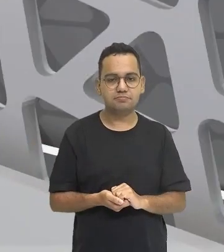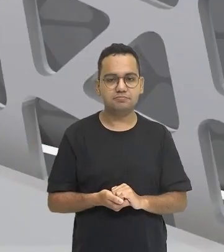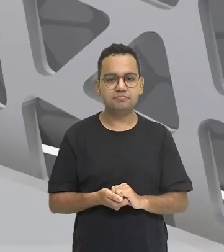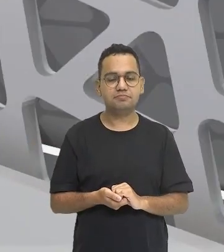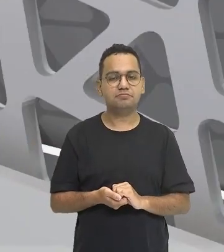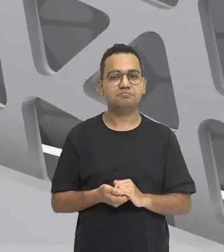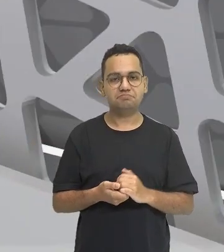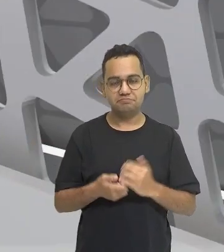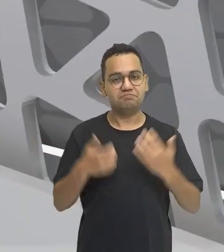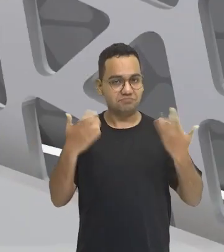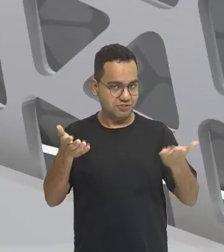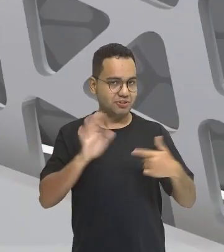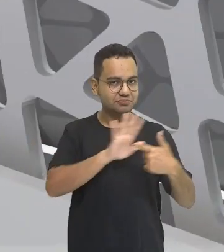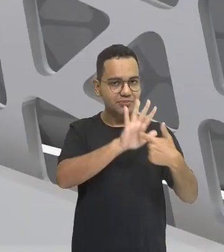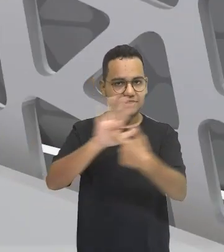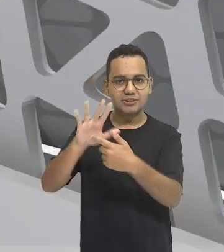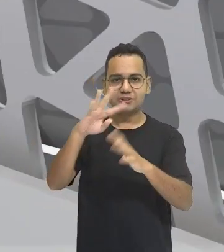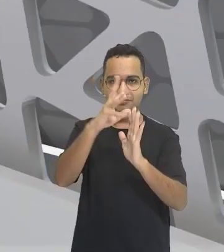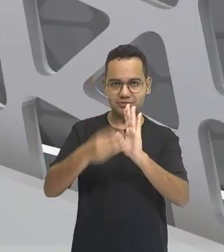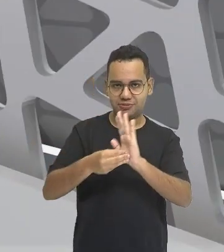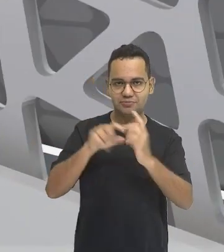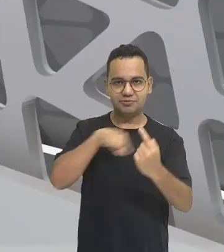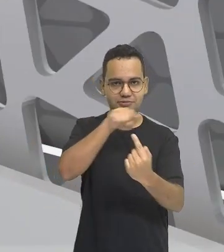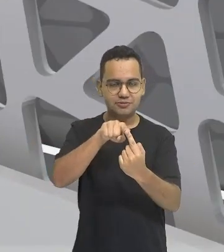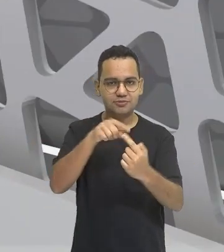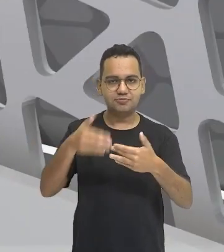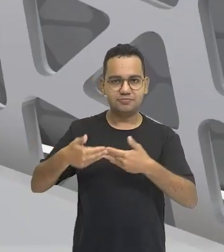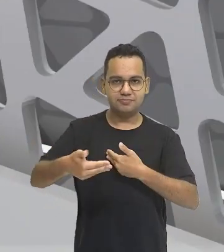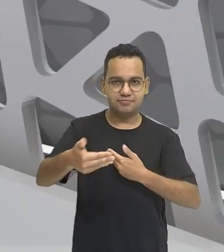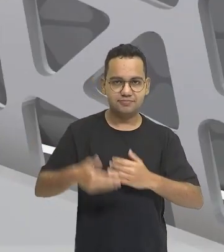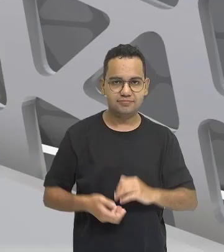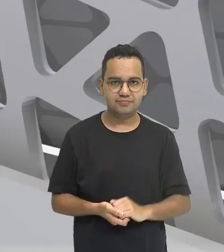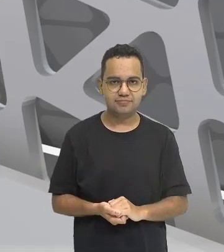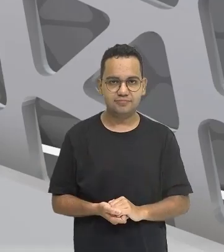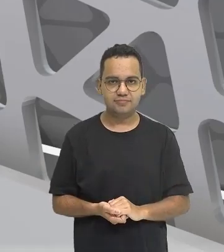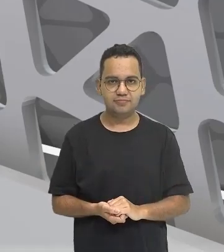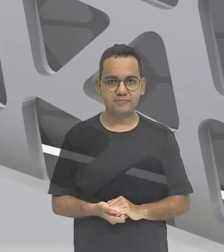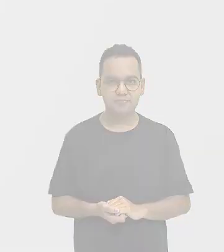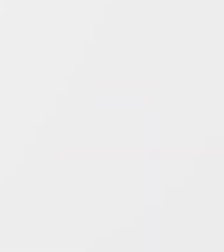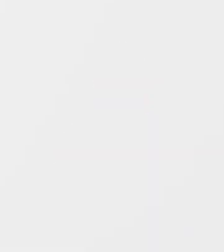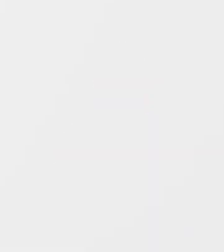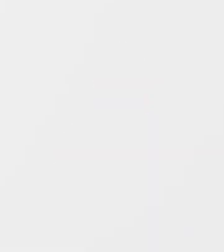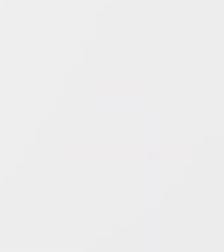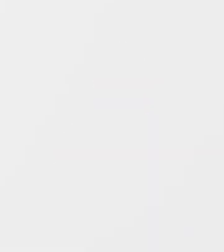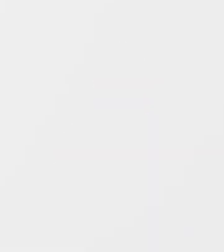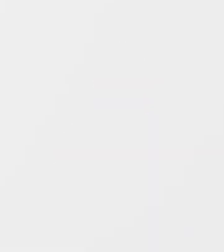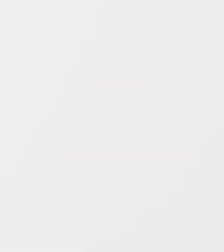a apresentação do objeto de conhecimento da nossa aula, vamos às atividades.